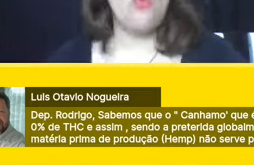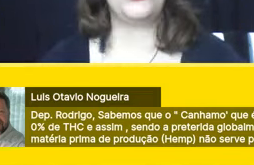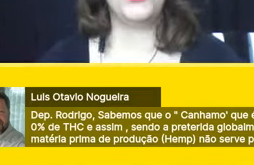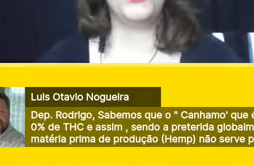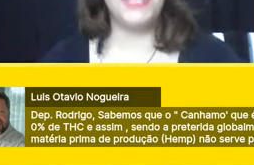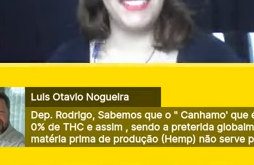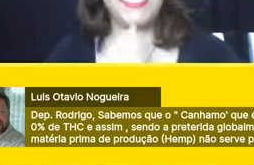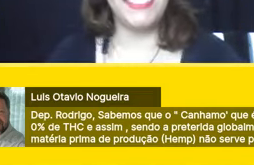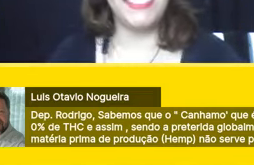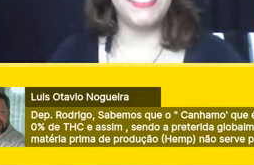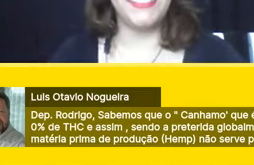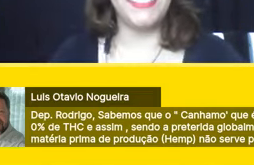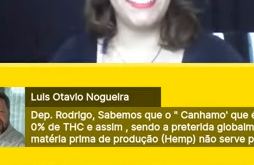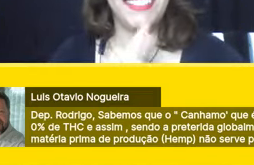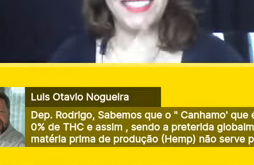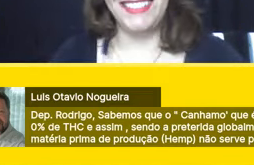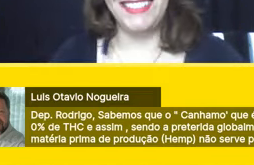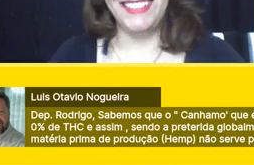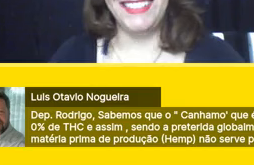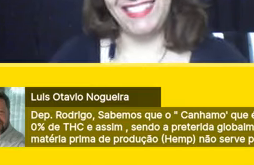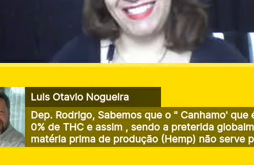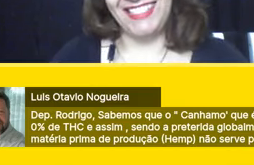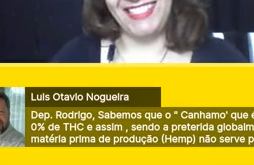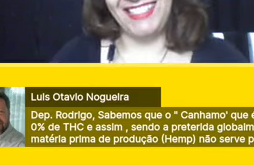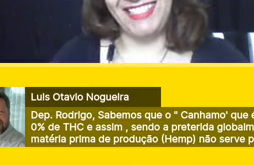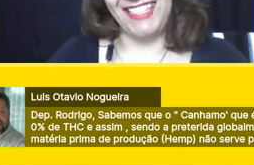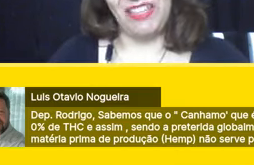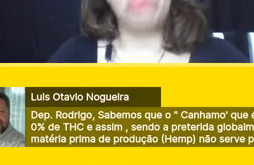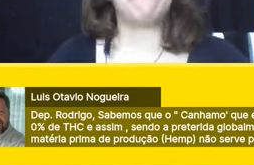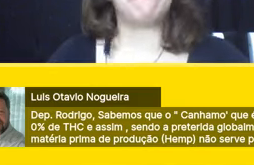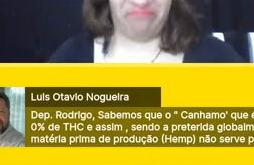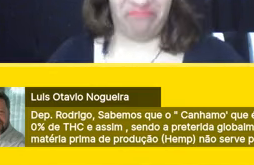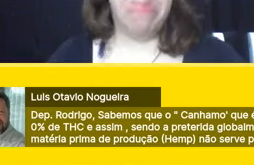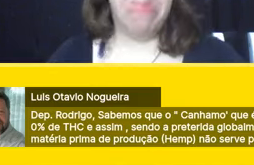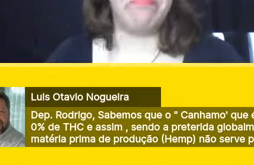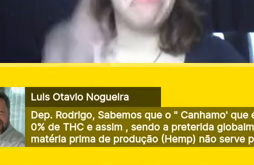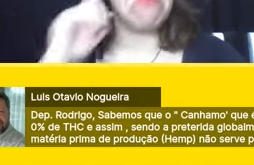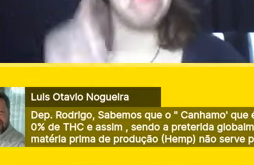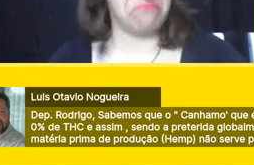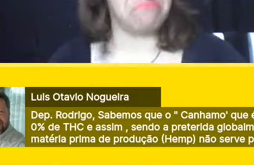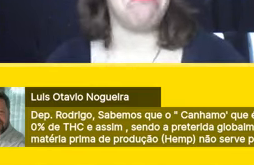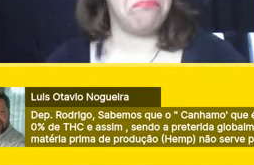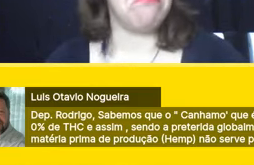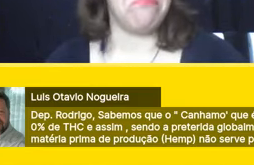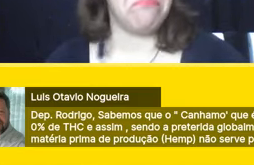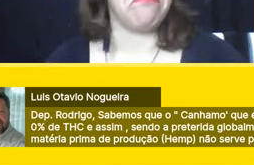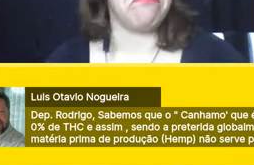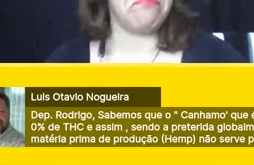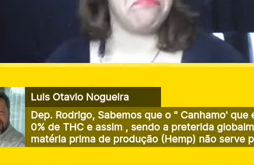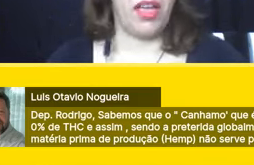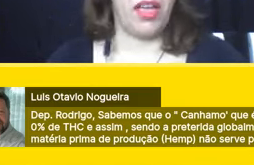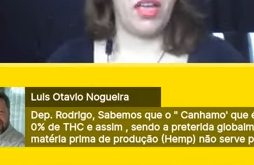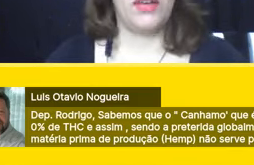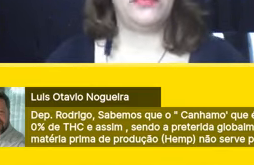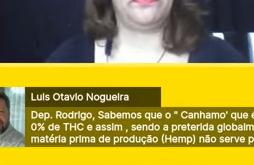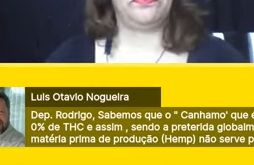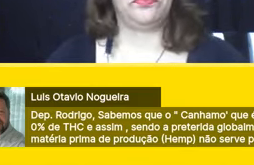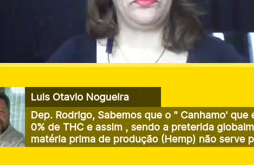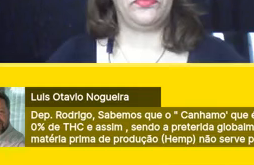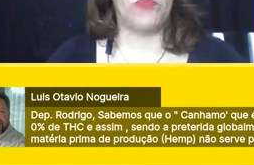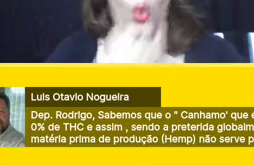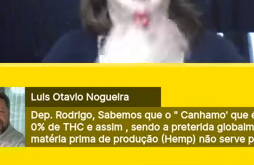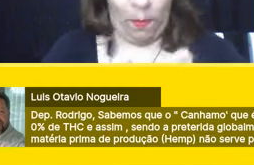vai ser respondido. Vamos lá, deputado. Deus, concordo com ele plenamente. A minha opinião era